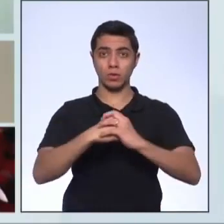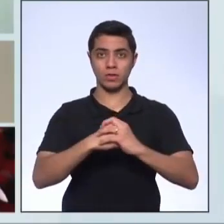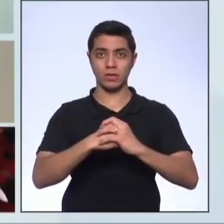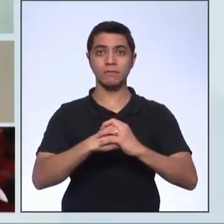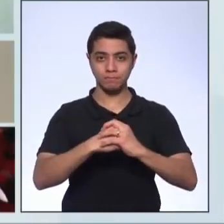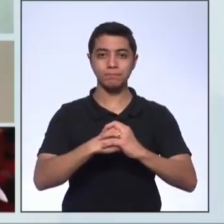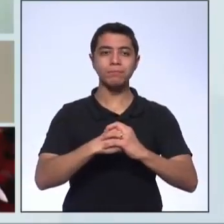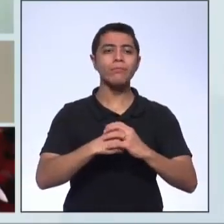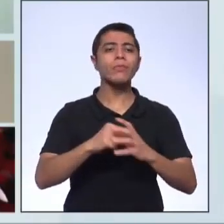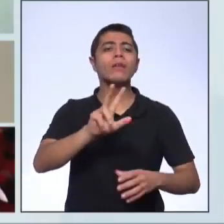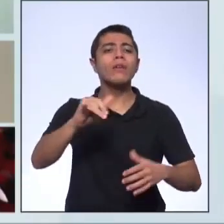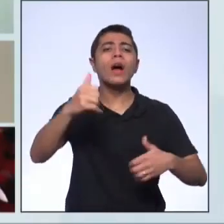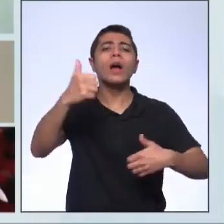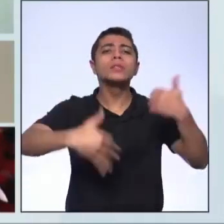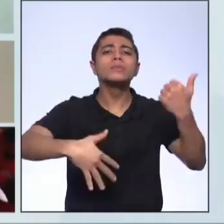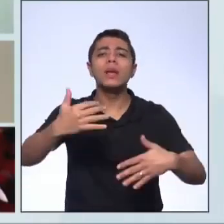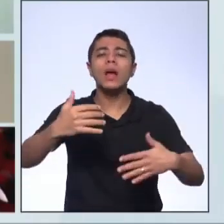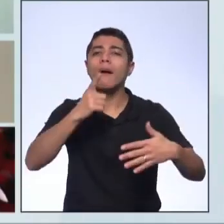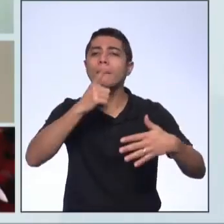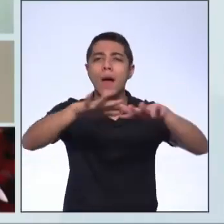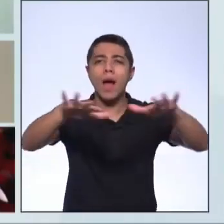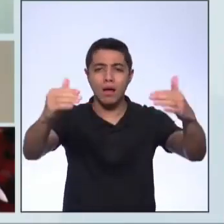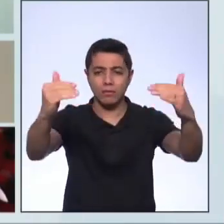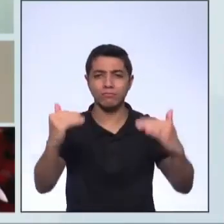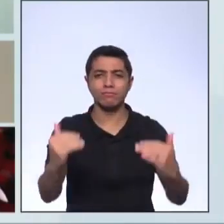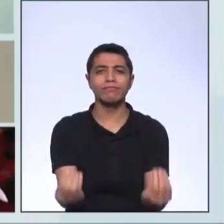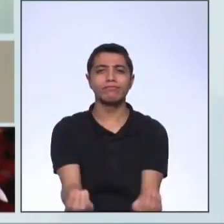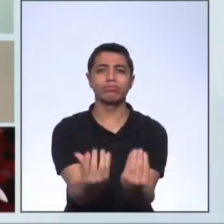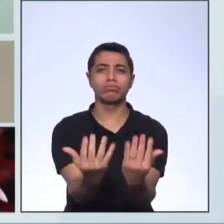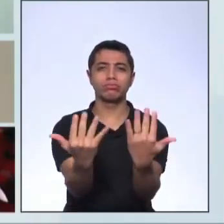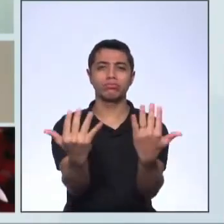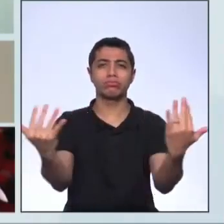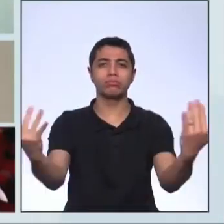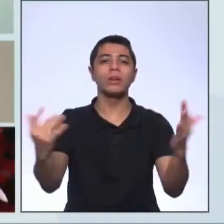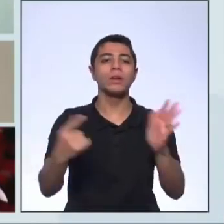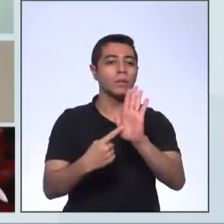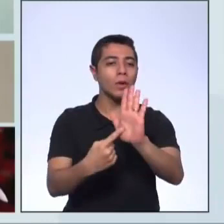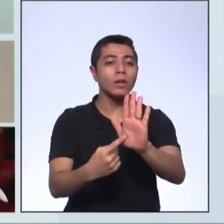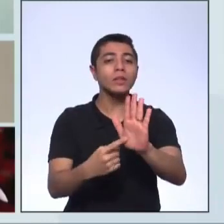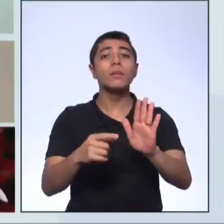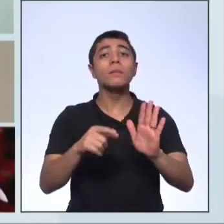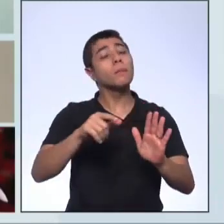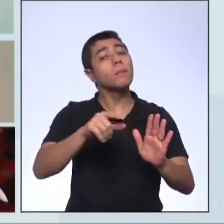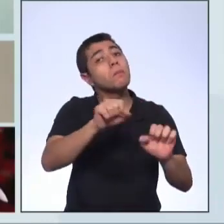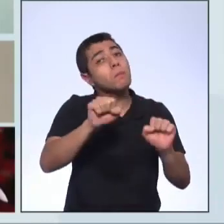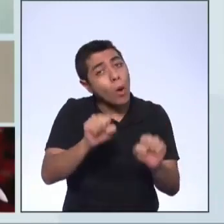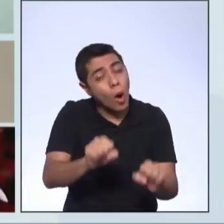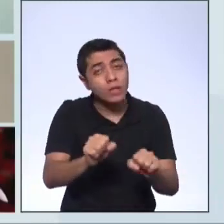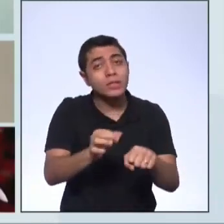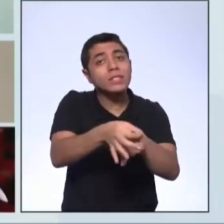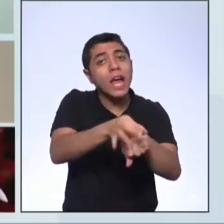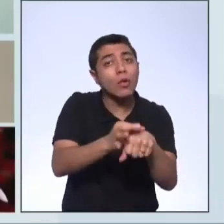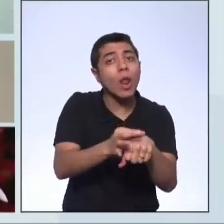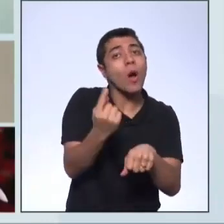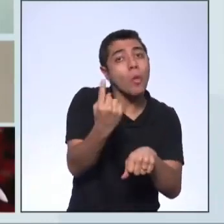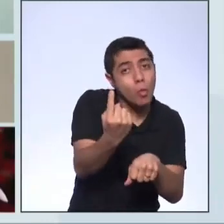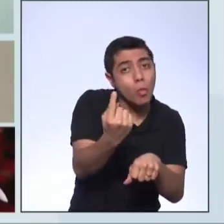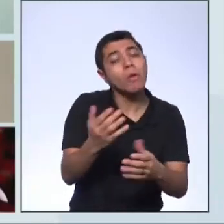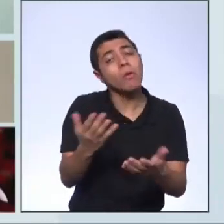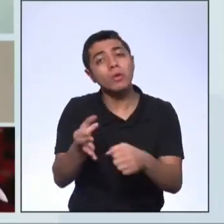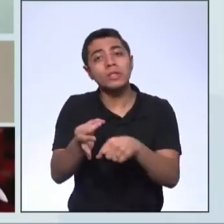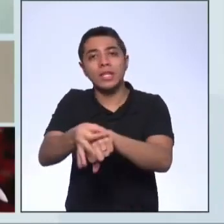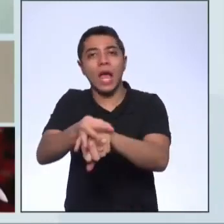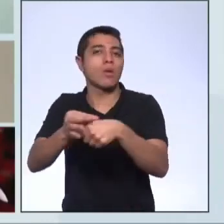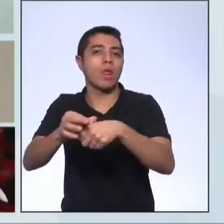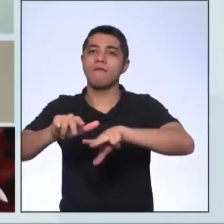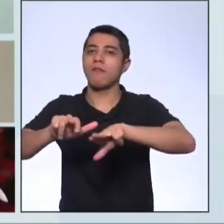nas algas e ausente nos protozoários, tá? Então, podem ser uni- ou multicelulares, tá? Autótrofos, quando a gente está falando